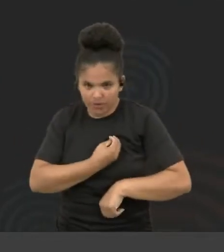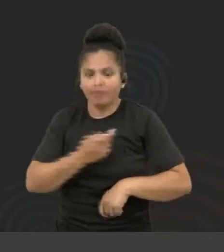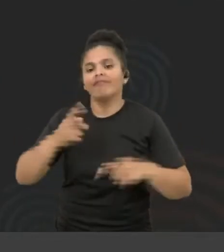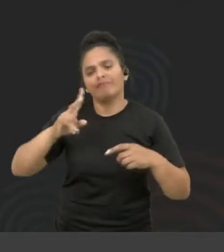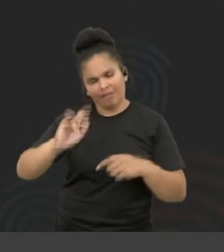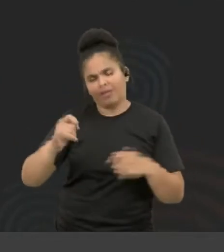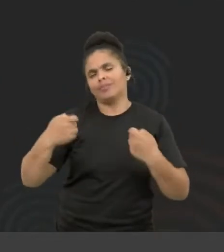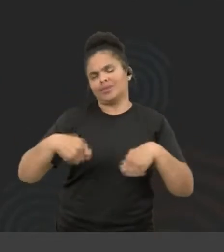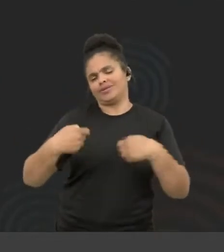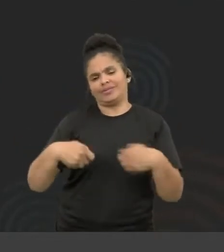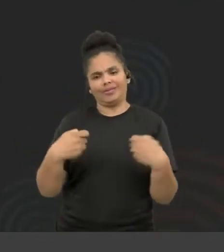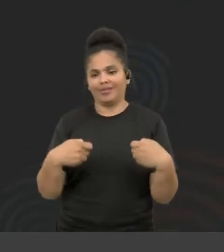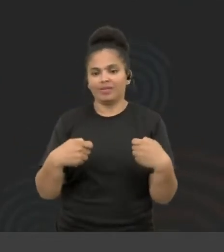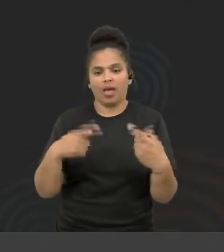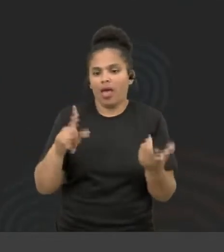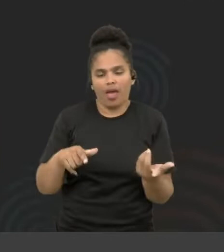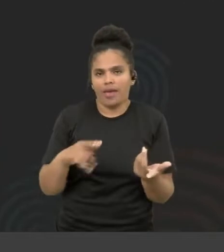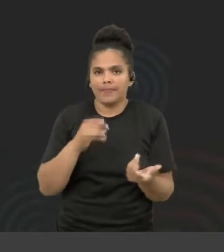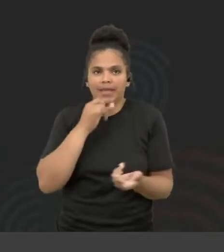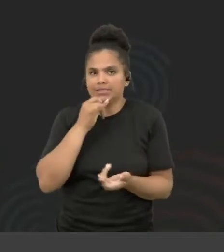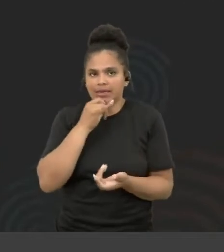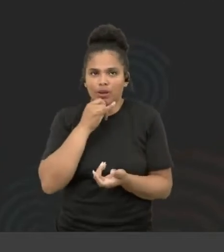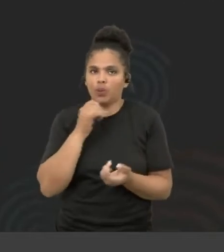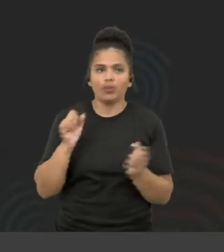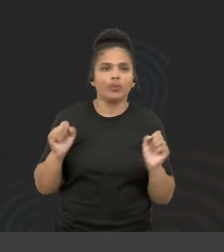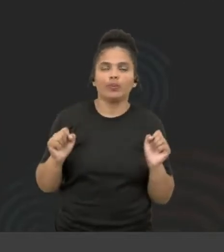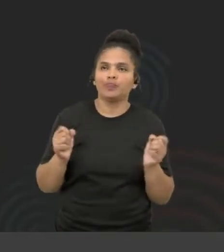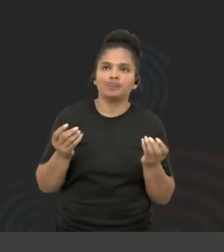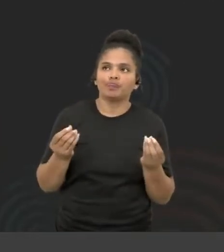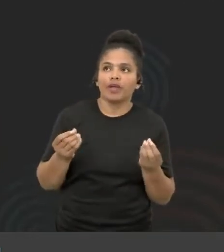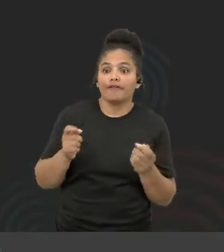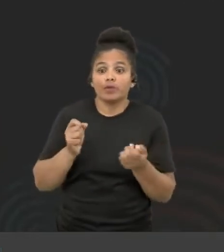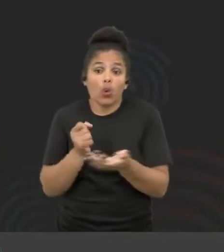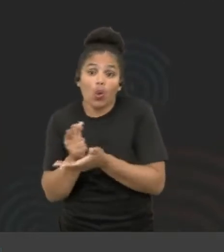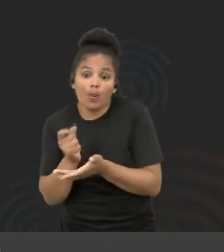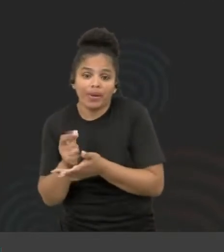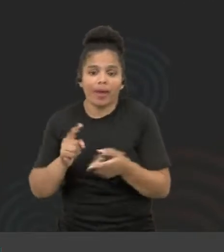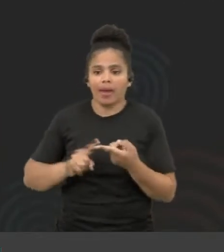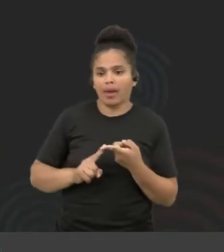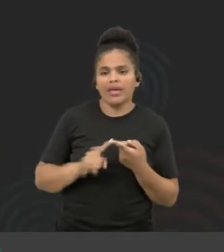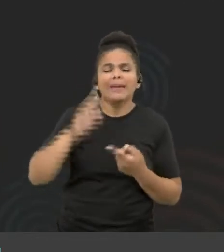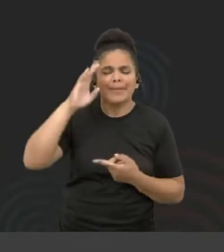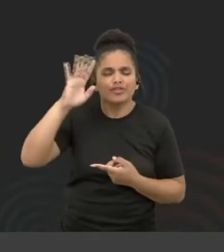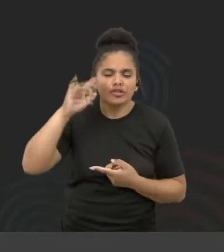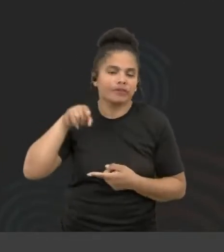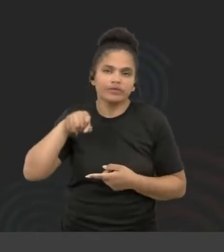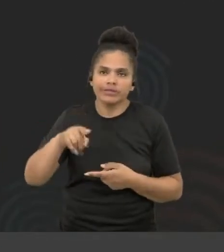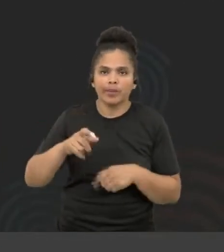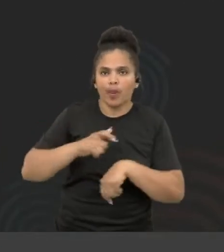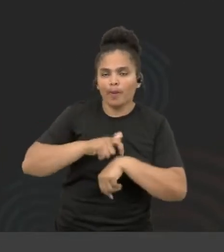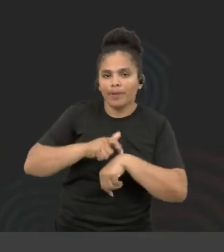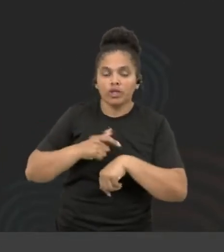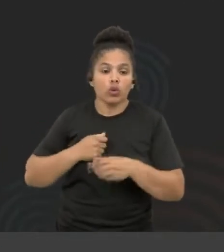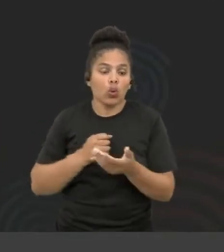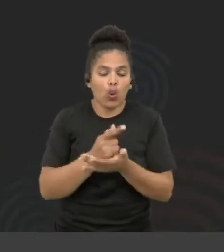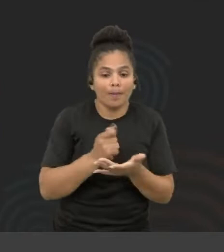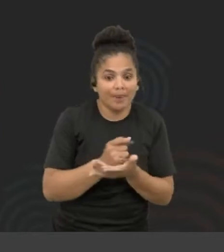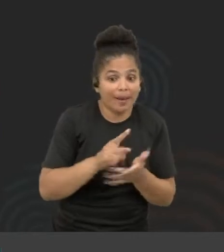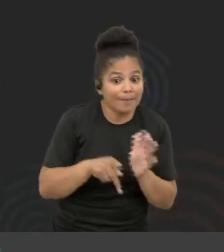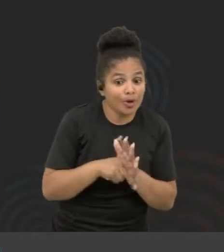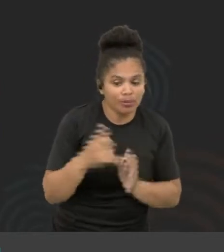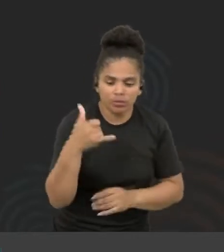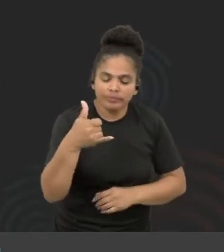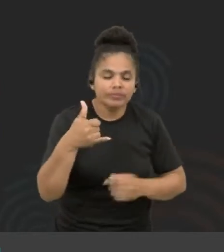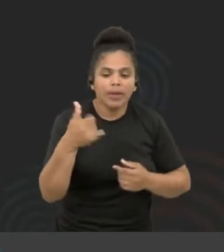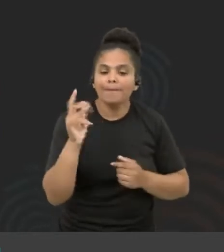acessibilidade, seja para a gente poder fazer uma compra. Imagina que você está fazendo uma compra utilizando o celular com uma mão